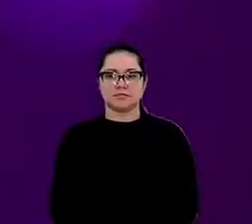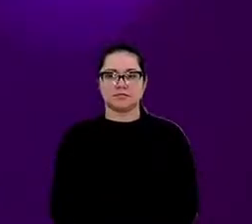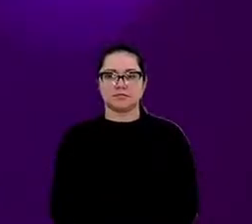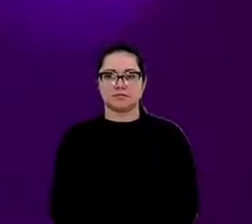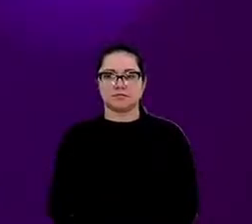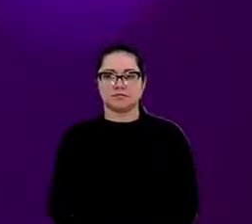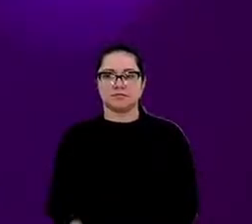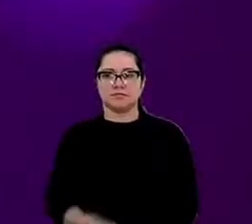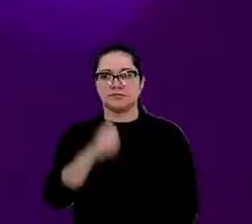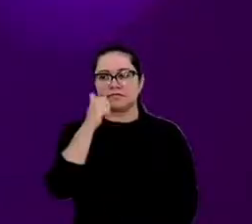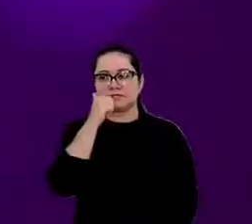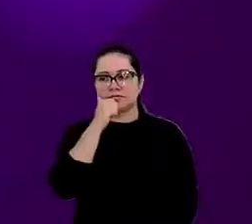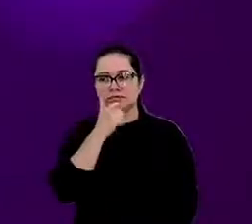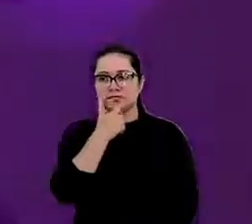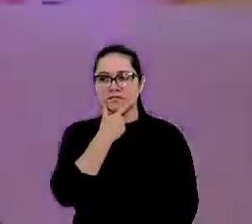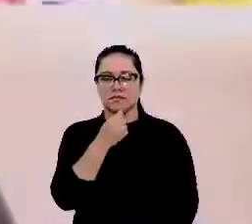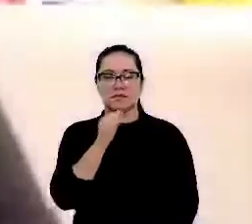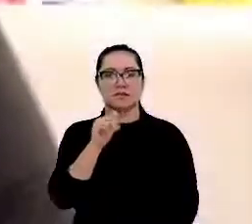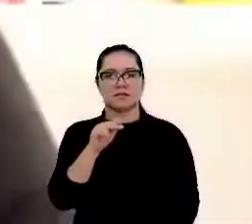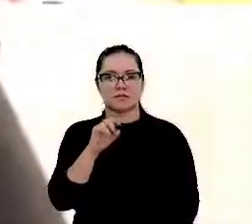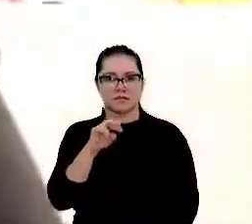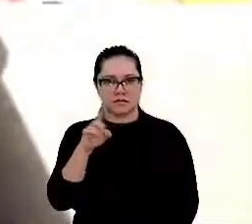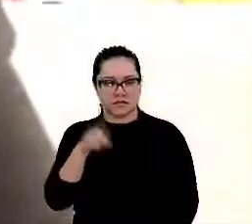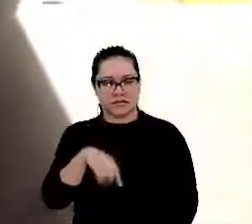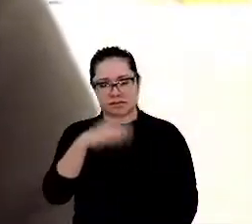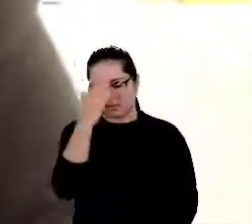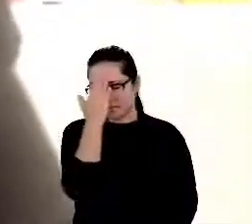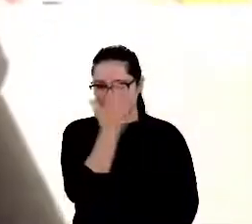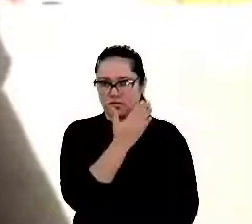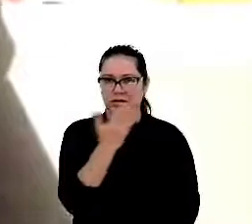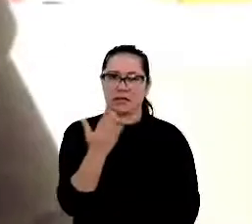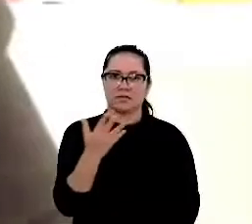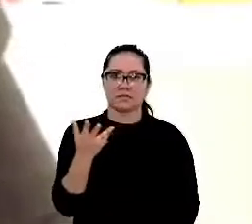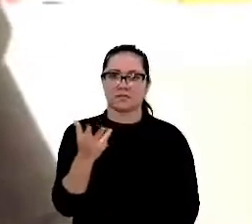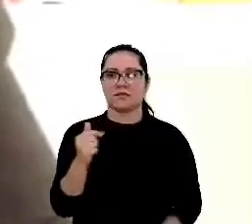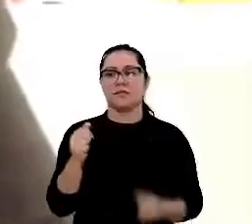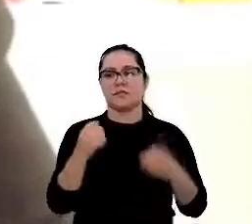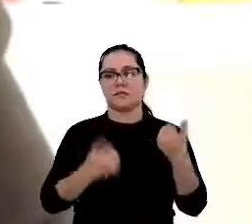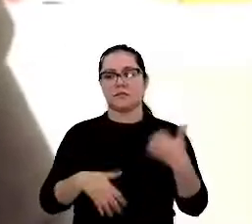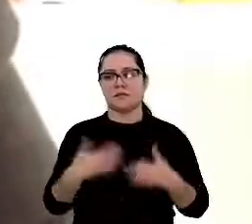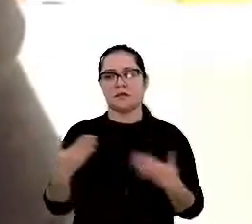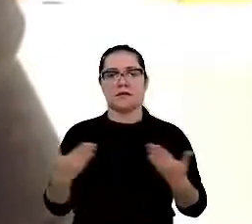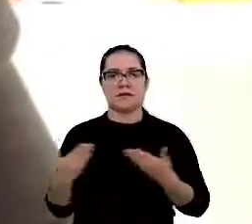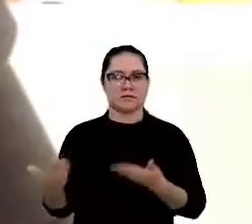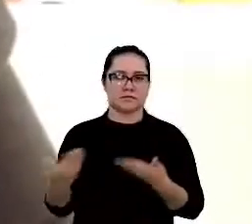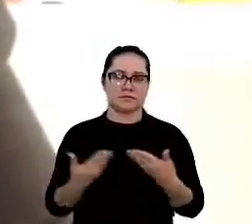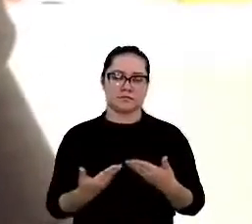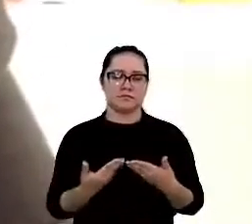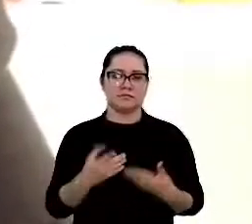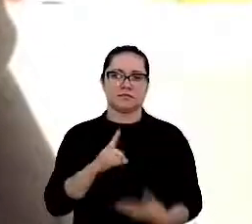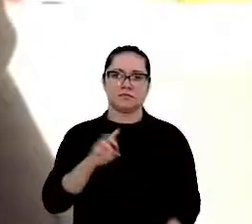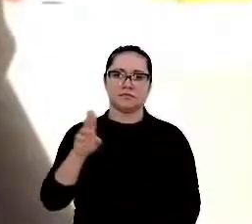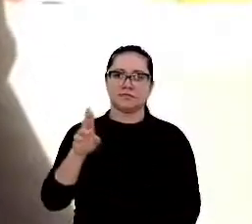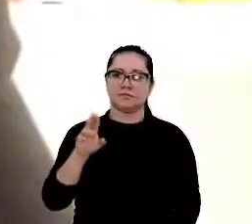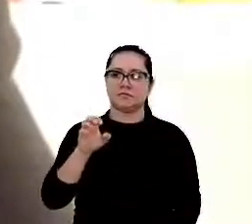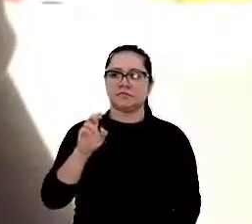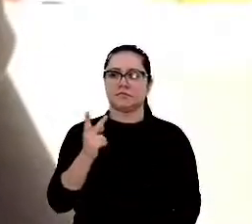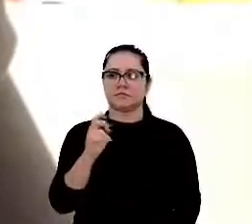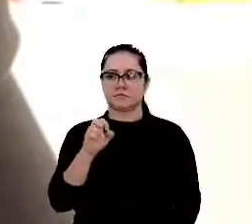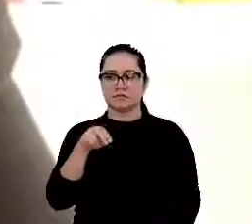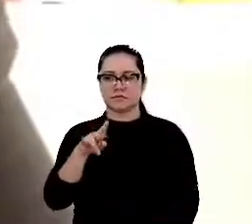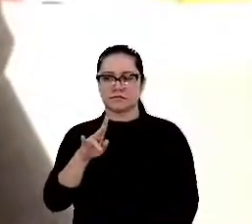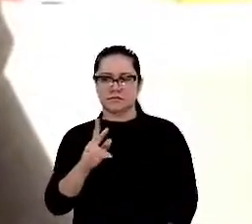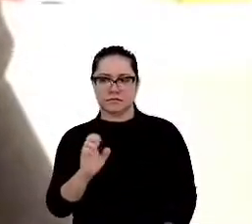André, obrigado pela belíssima apresentação. Agora eu vou chamar o doutor Henrique Barbosa,